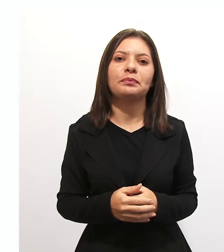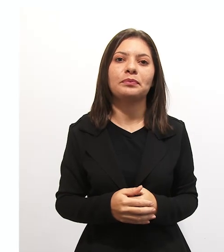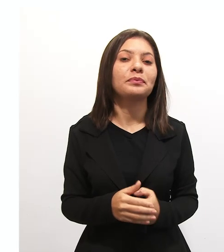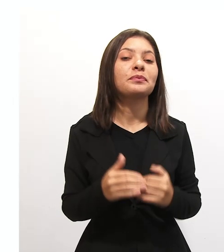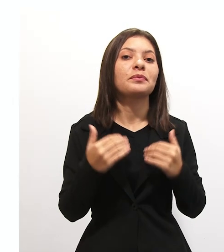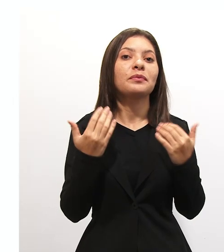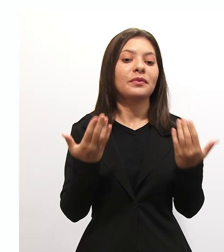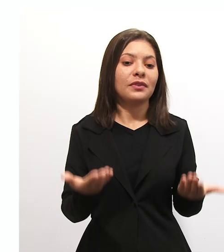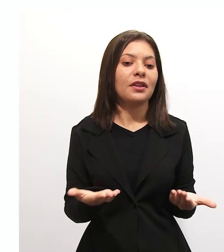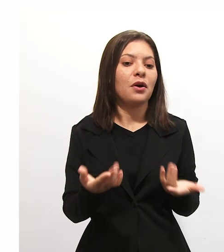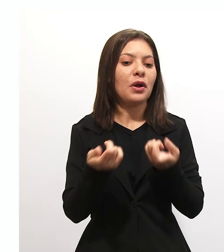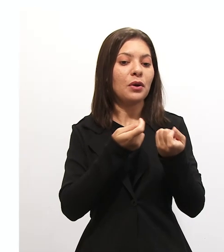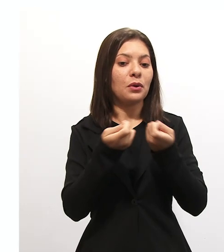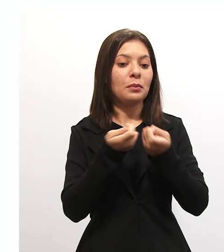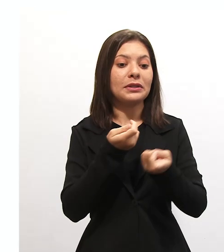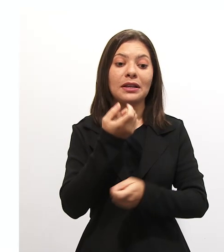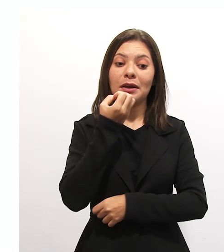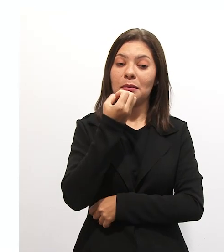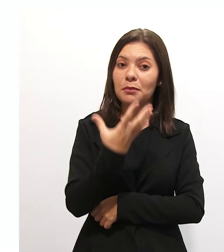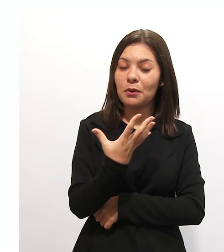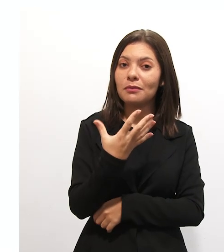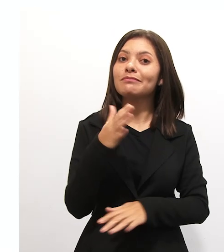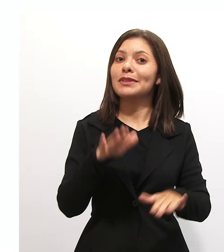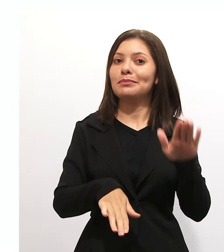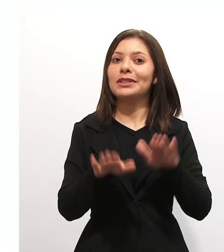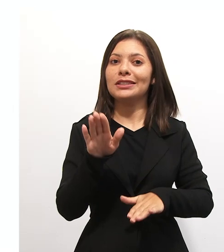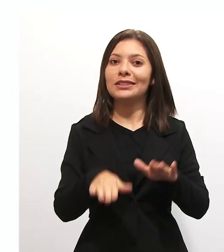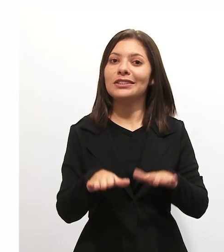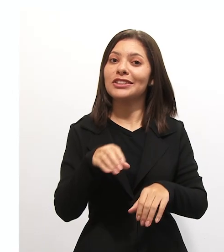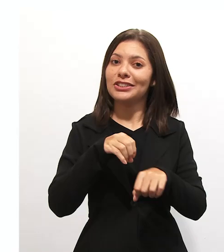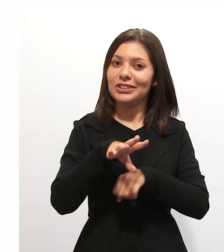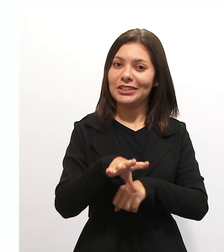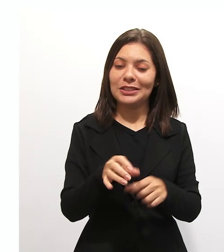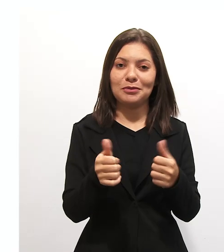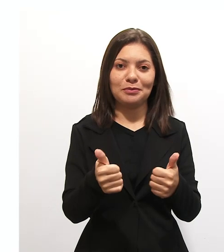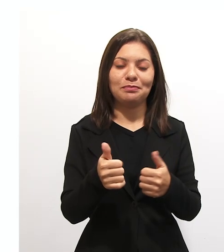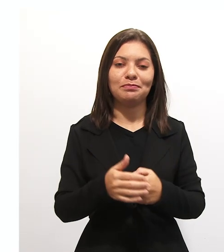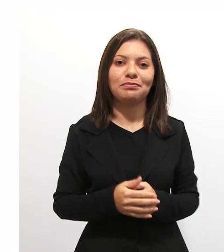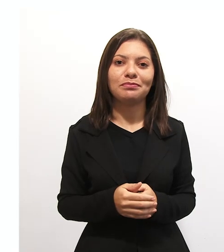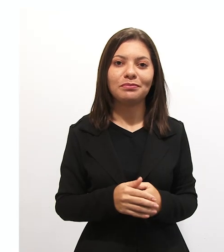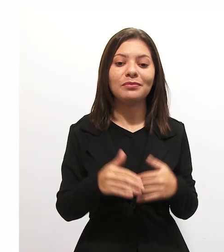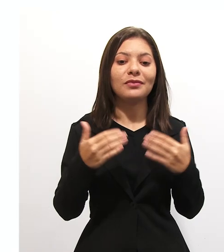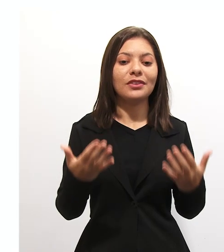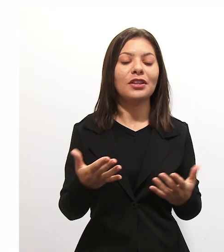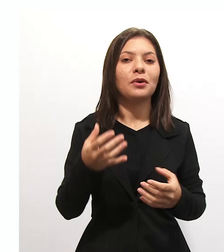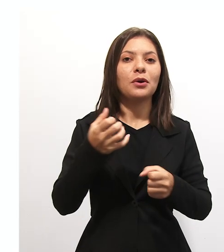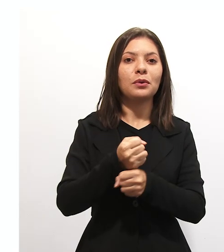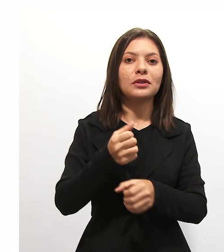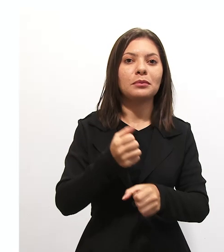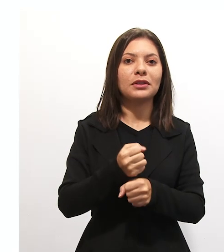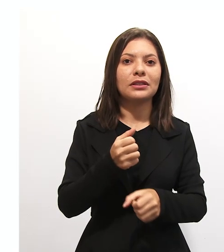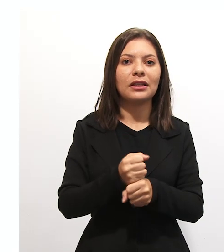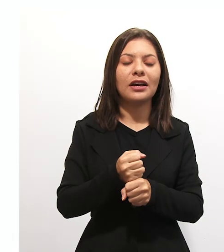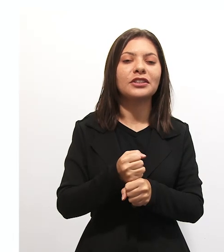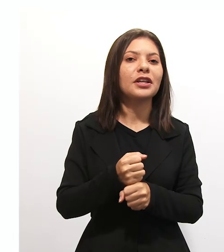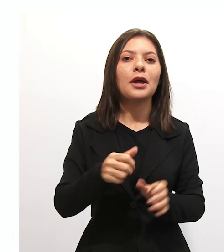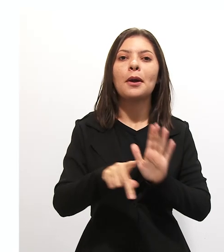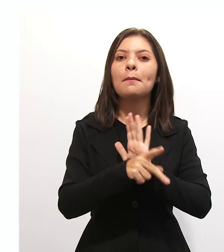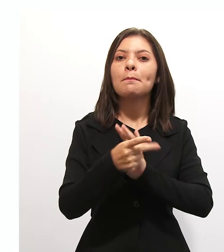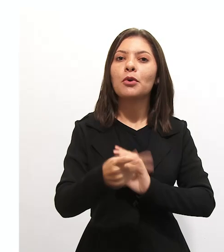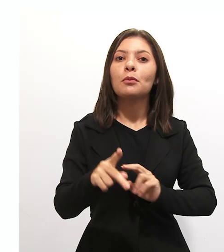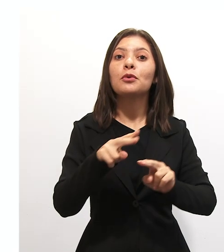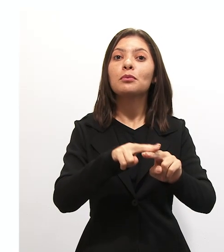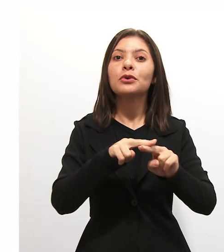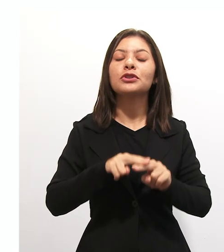ponto vale a pena a gente economizar? Fica a dica, tá bom? A contabilidade gerencial interpreta o motivo, o